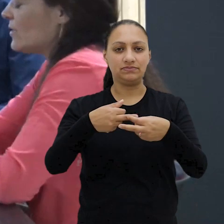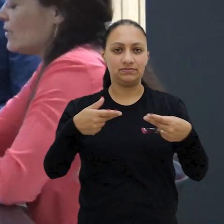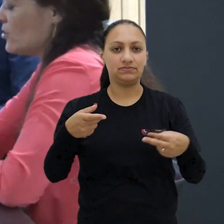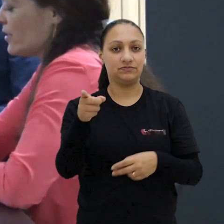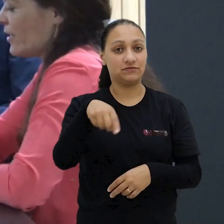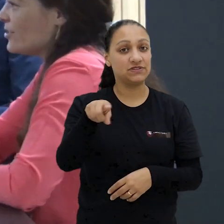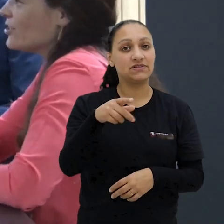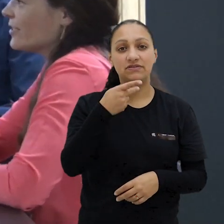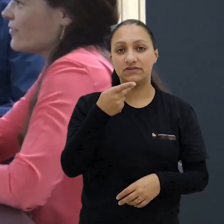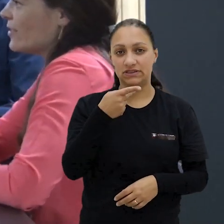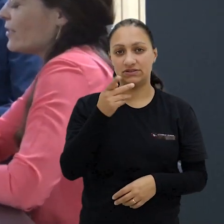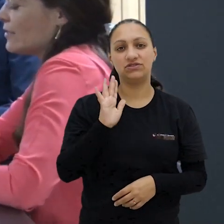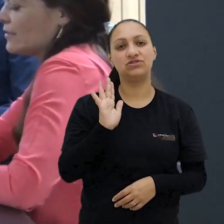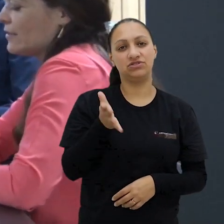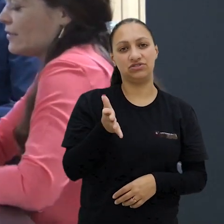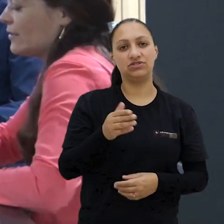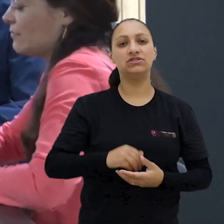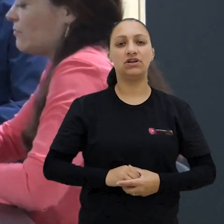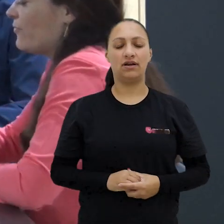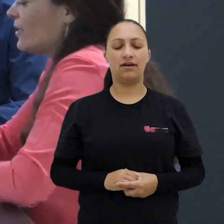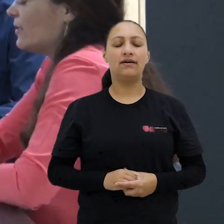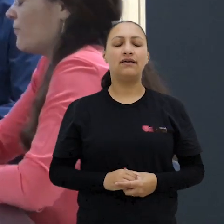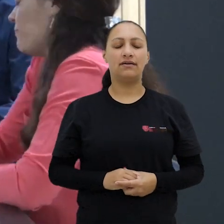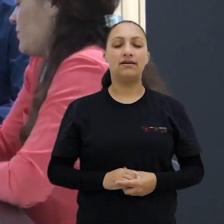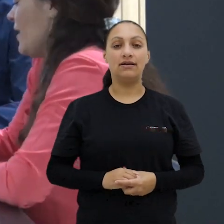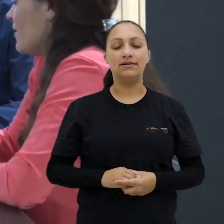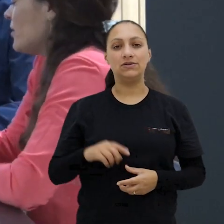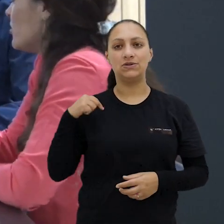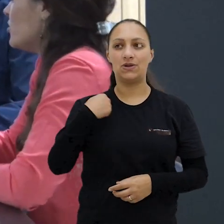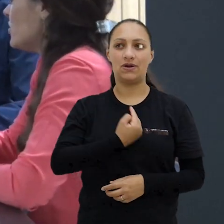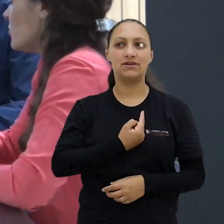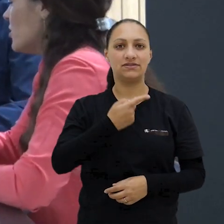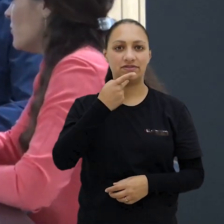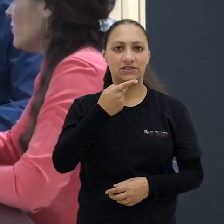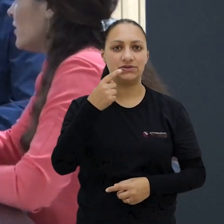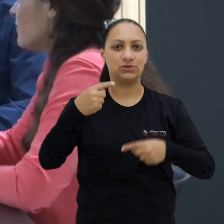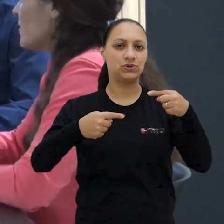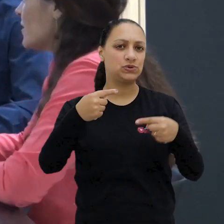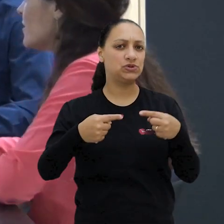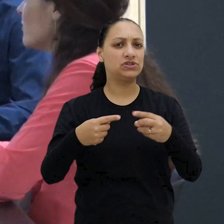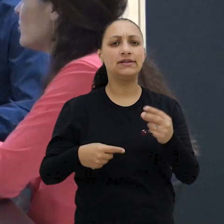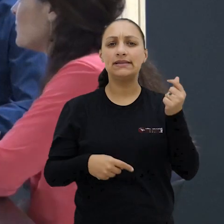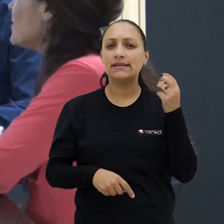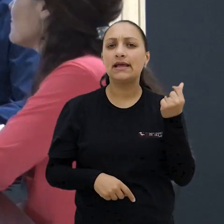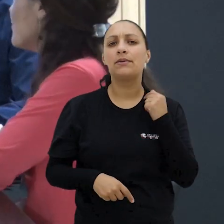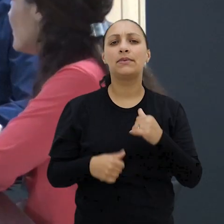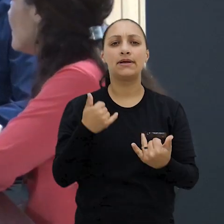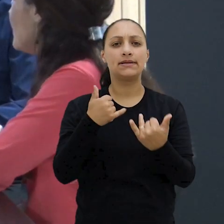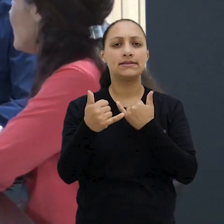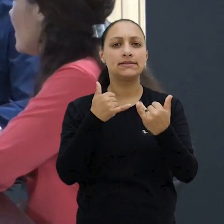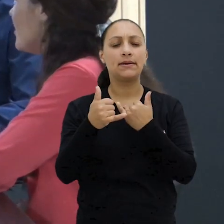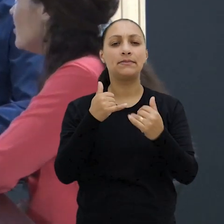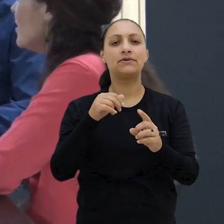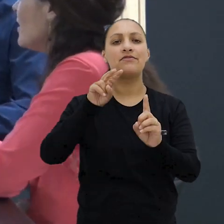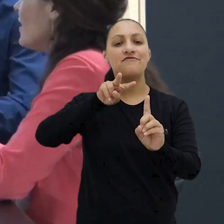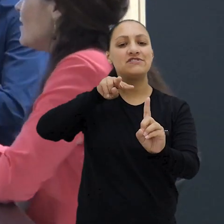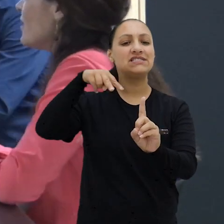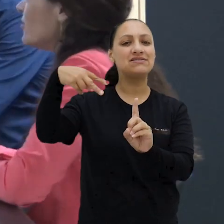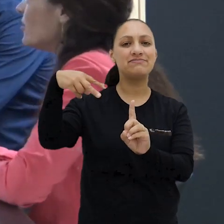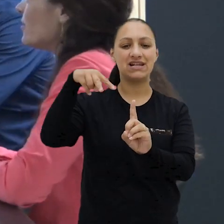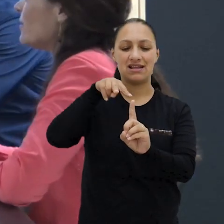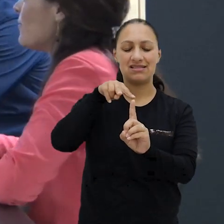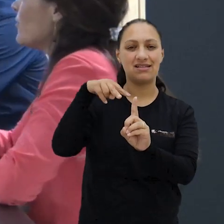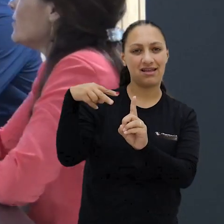vocês foram falando, assim, a gente já tava falando, né, a gente discute há muito tempo essa questão de, por exemplo,